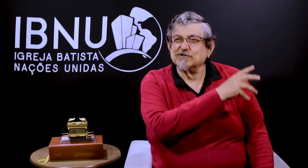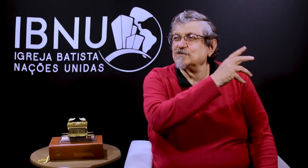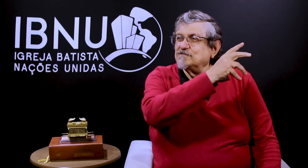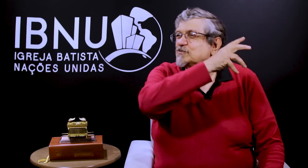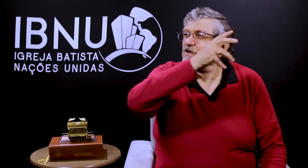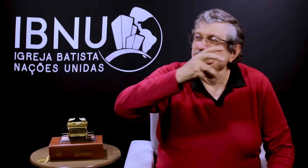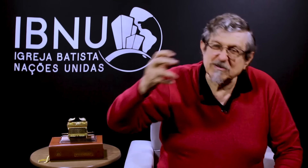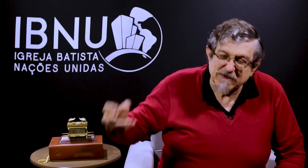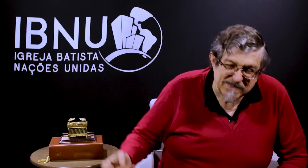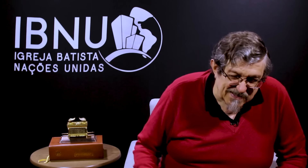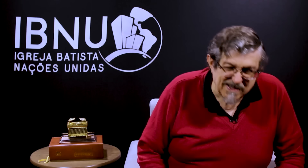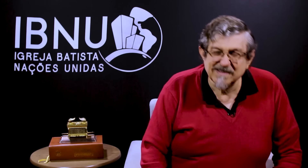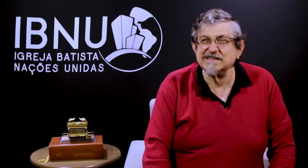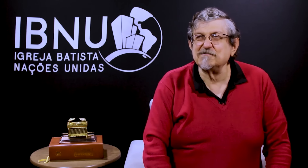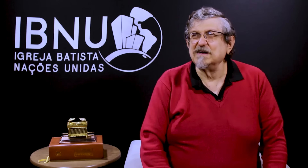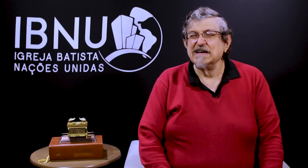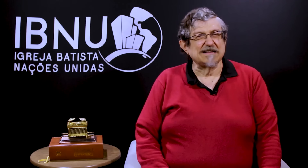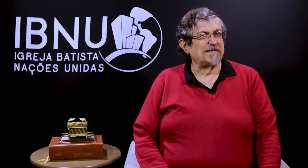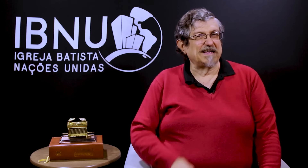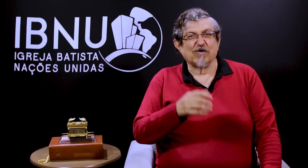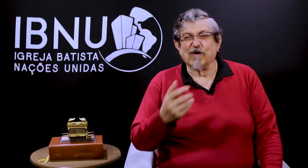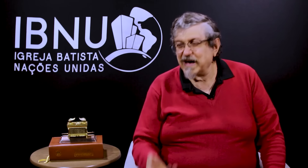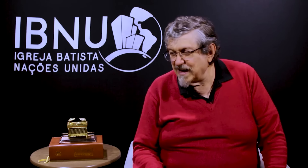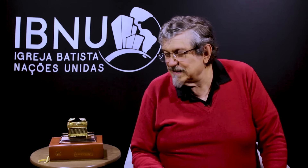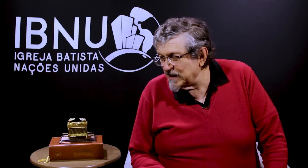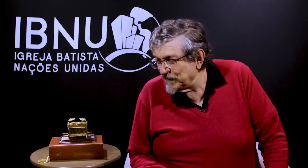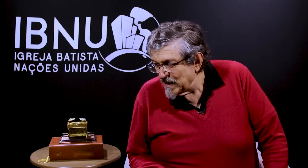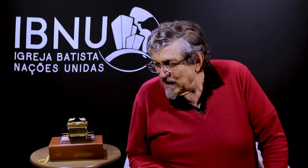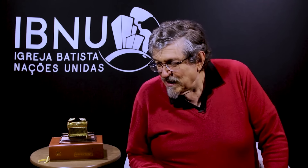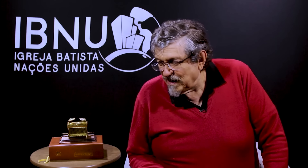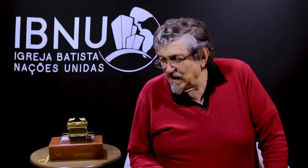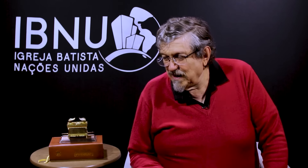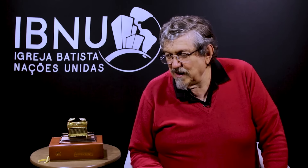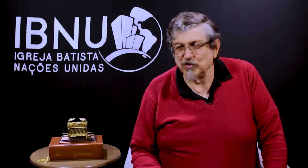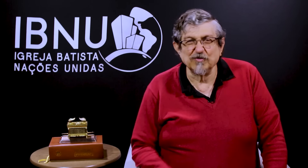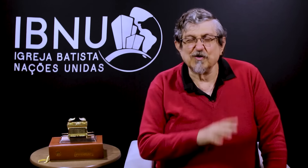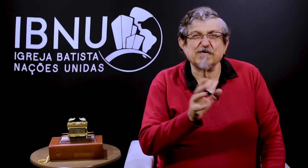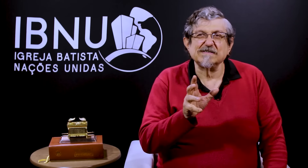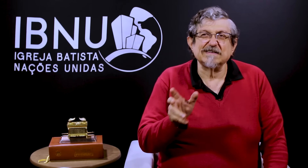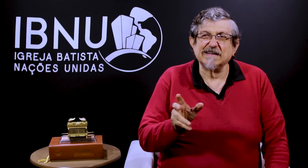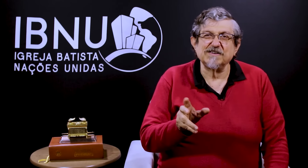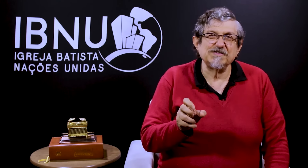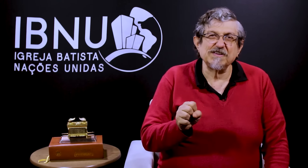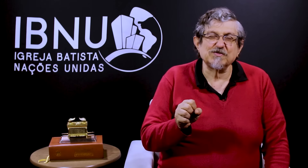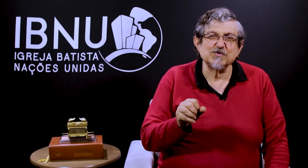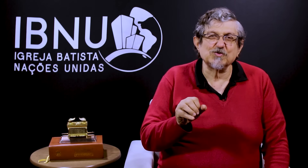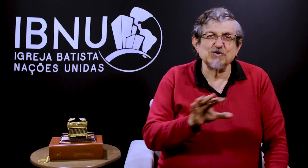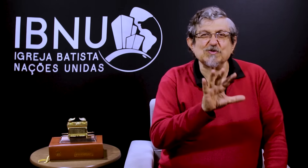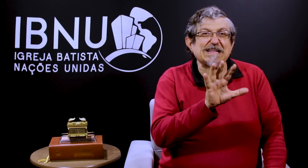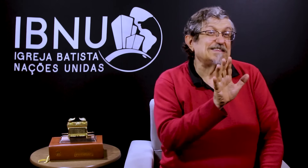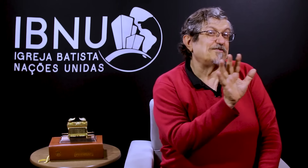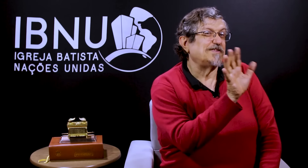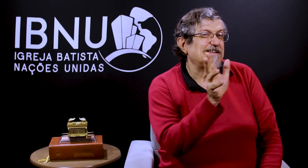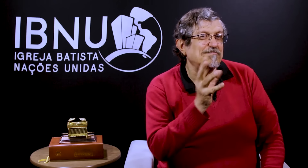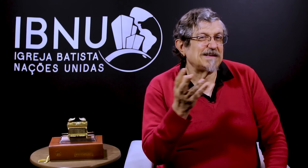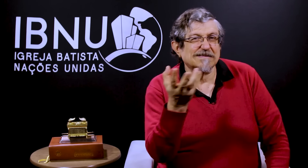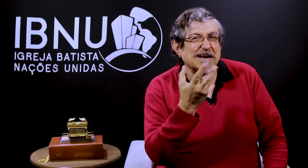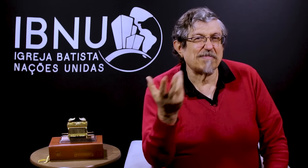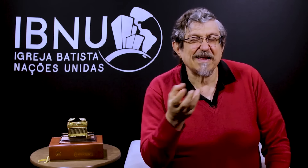trato o pessoal que precisa da maneira correta e eu não vou fazer nada disso tudo tá